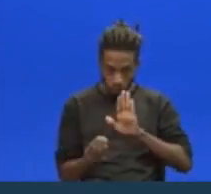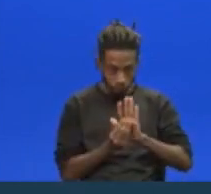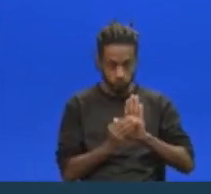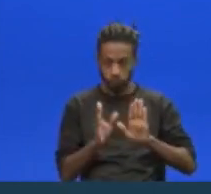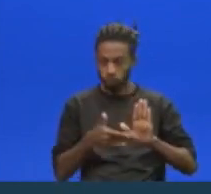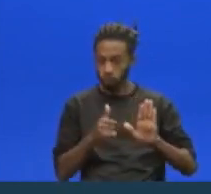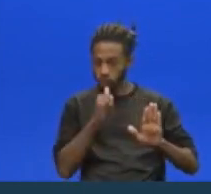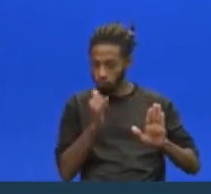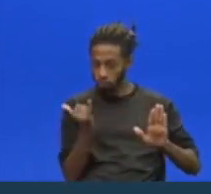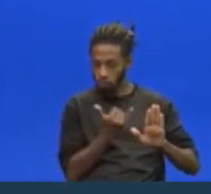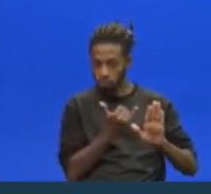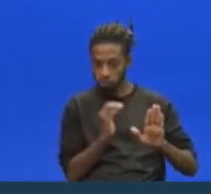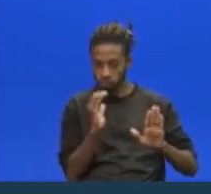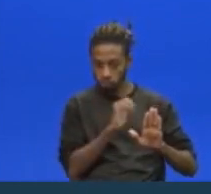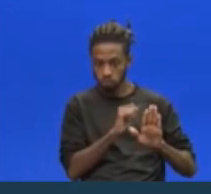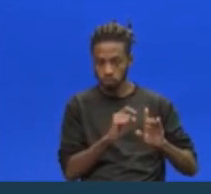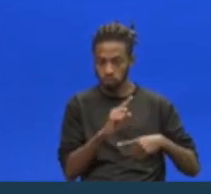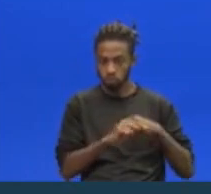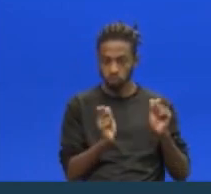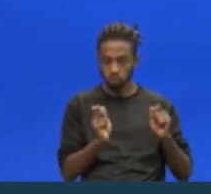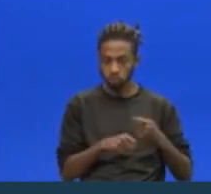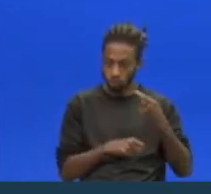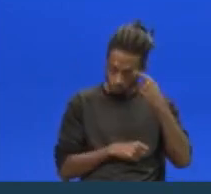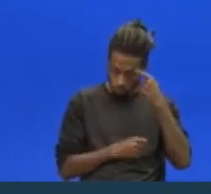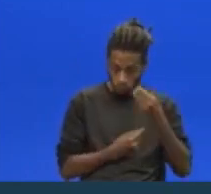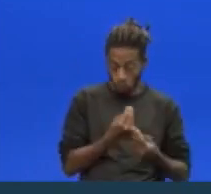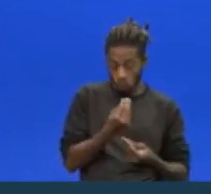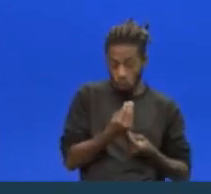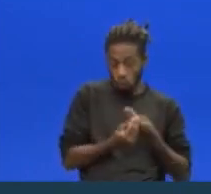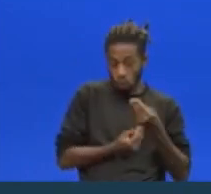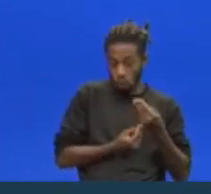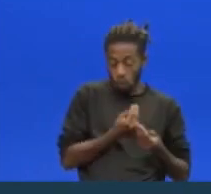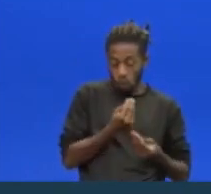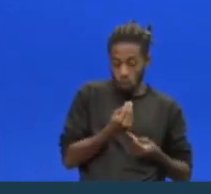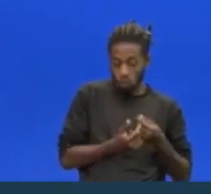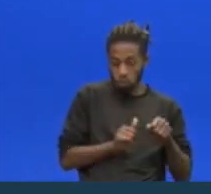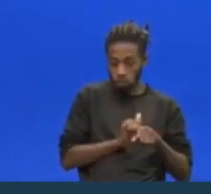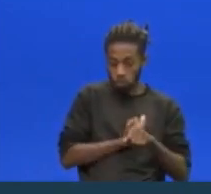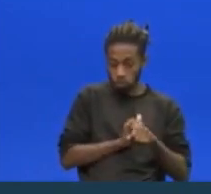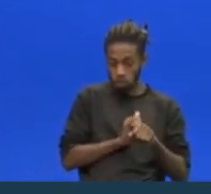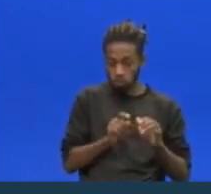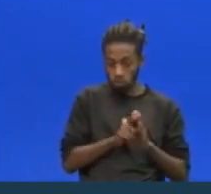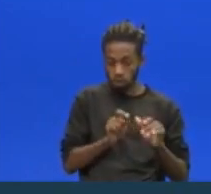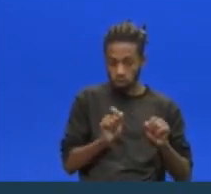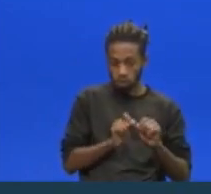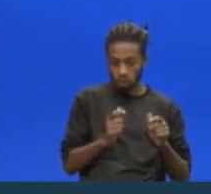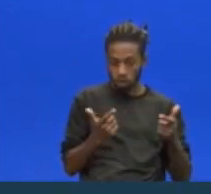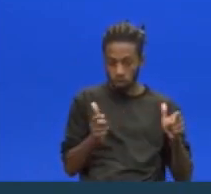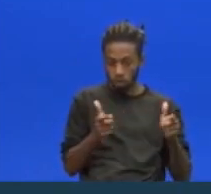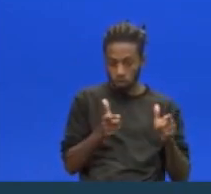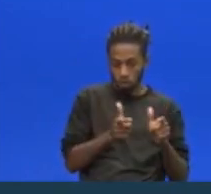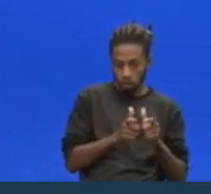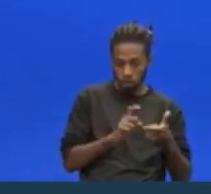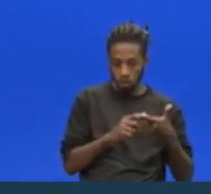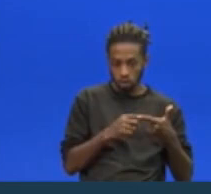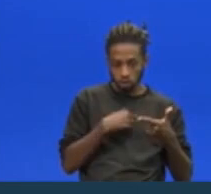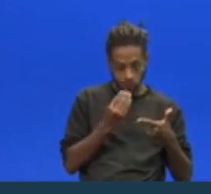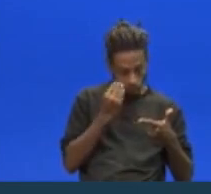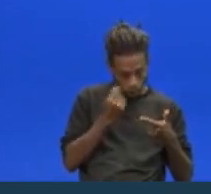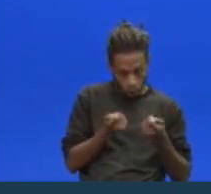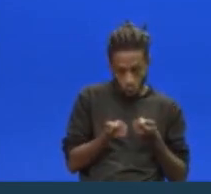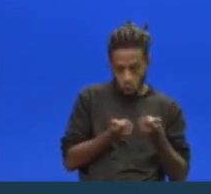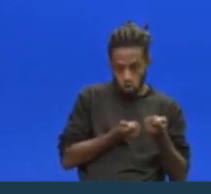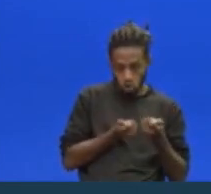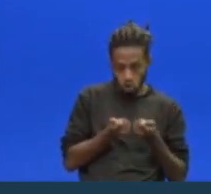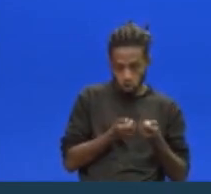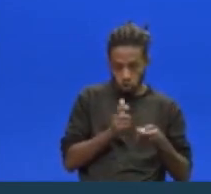dessas situações, possa-se pensar em quais são as melhores estratégias de prevenção e de controle dessas